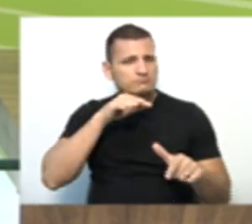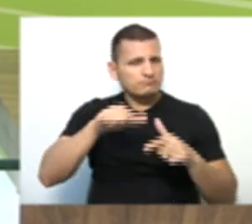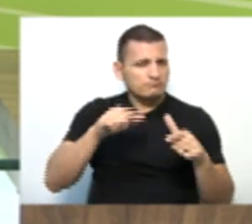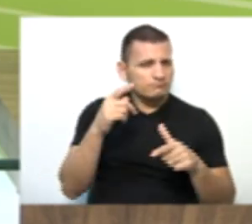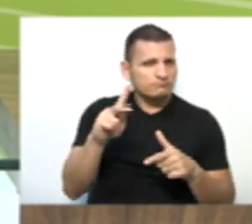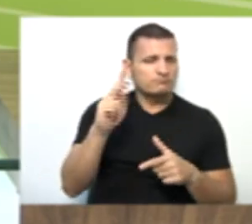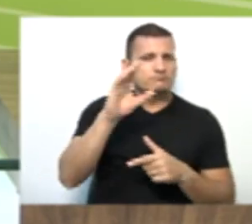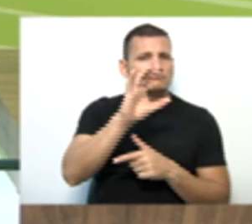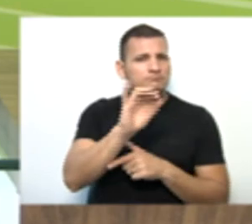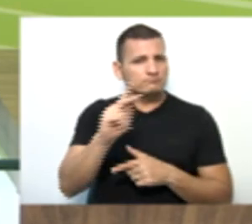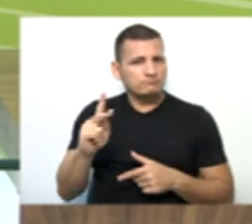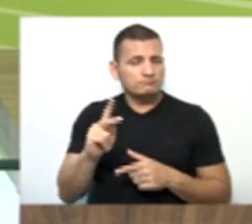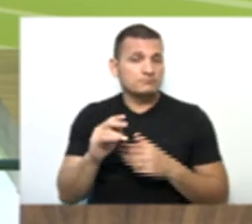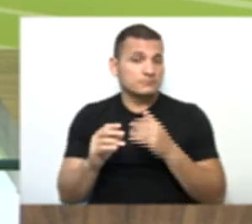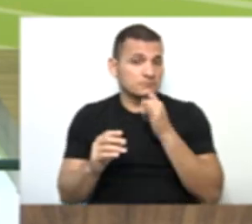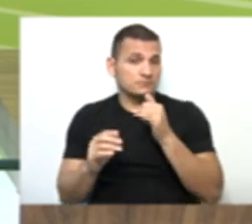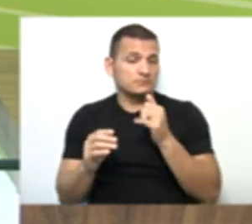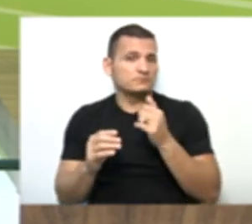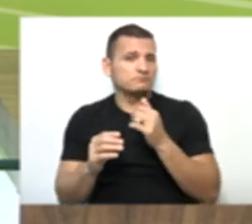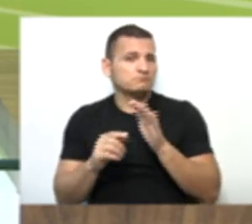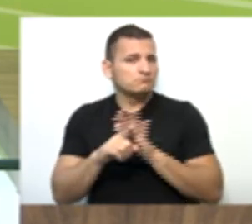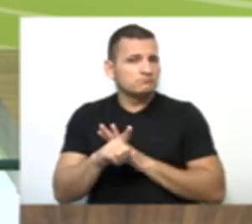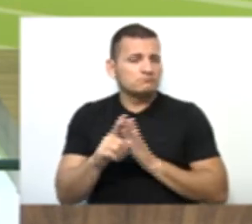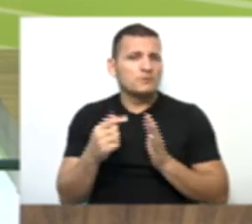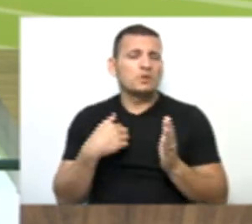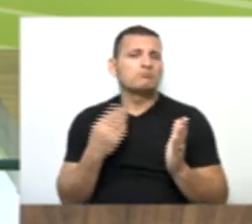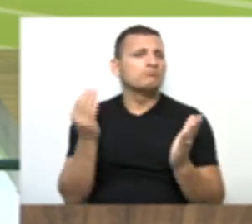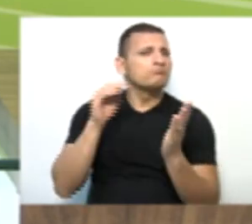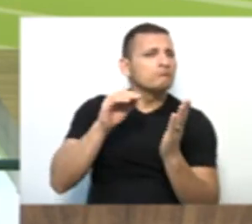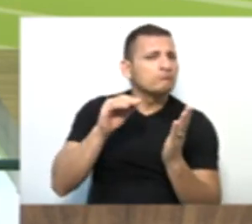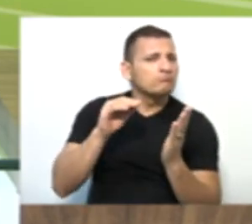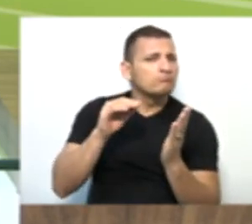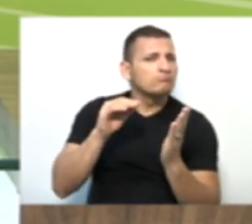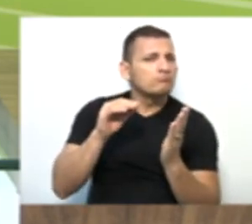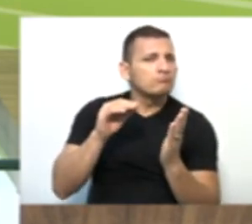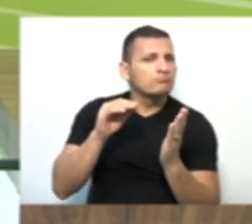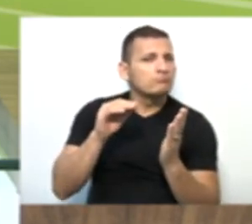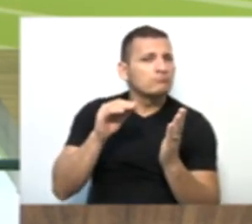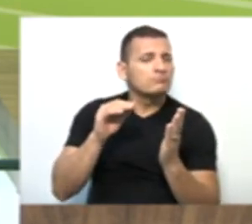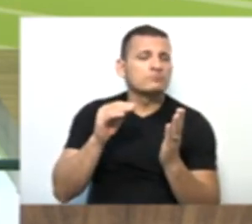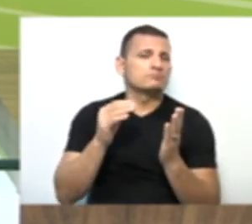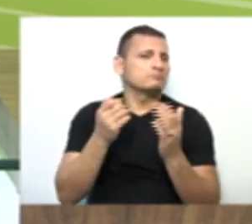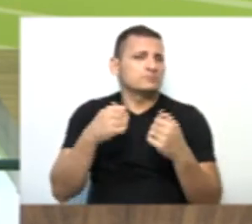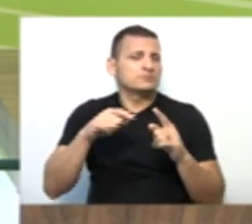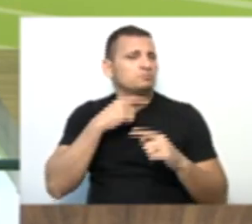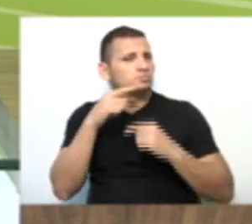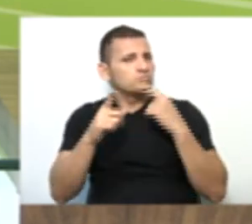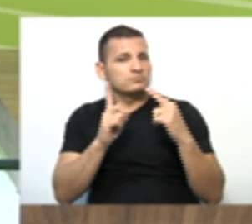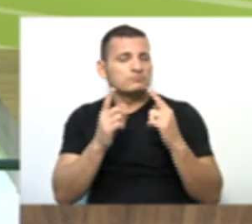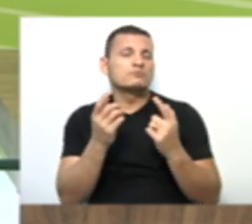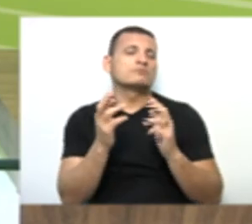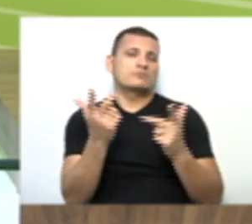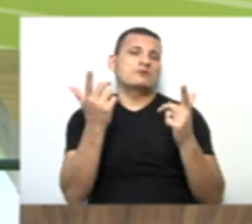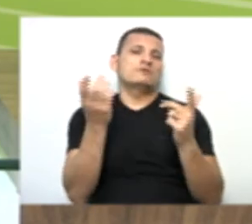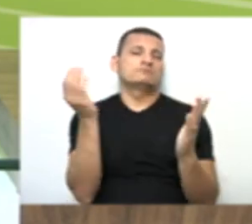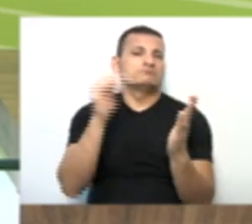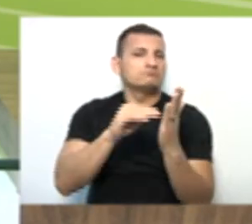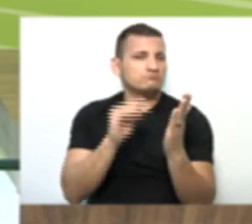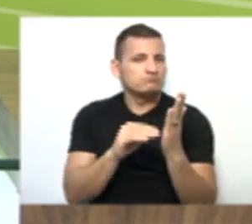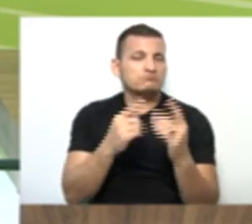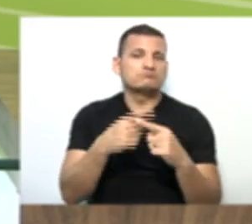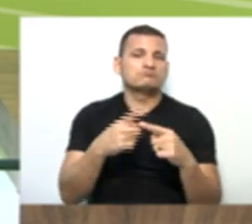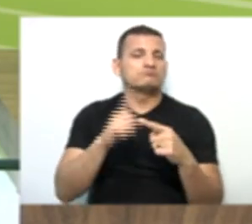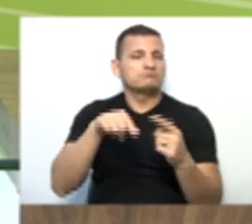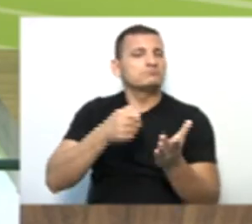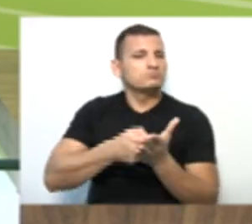cooperativa e alguém perguntar, lanço isso? Não há que questionar. Claro que vai lançar, porque porque é obrigatório os